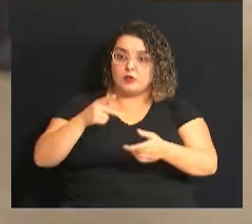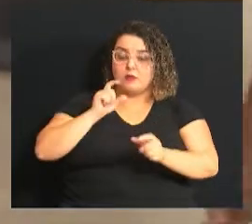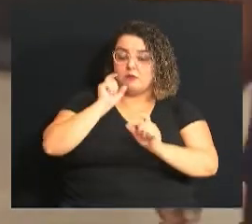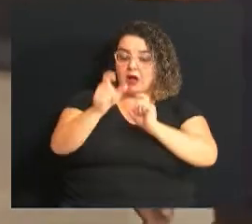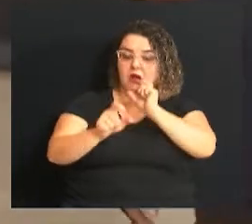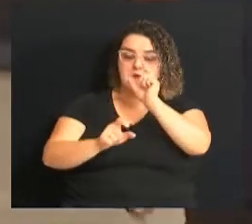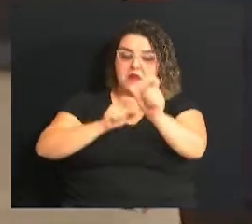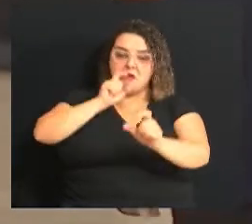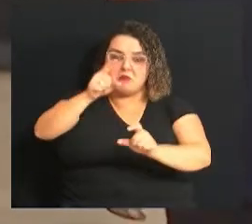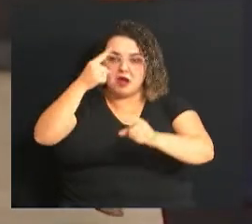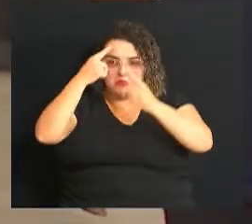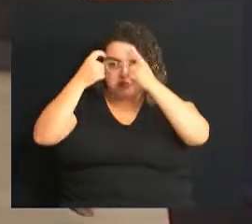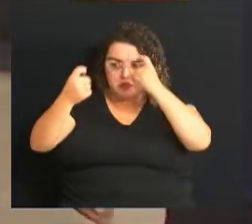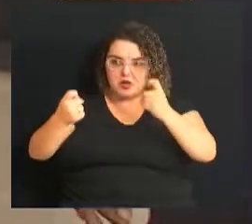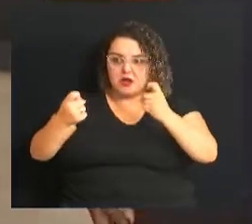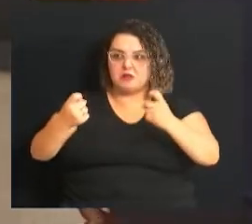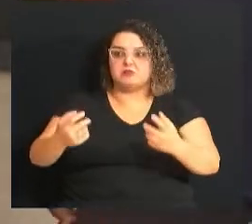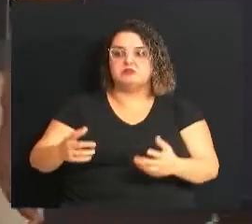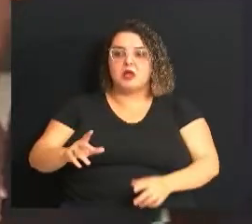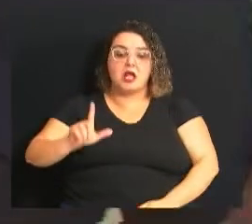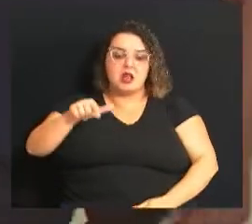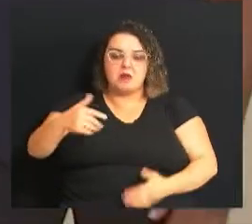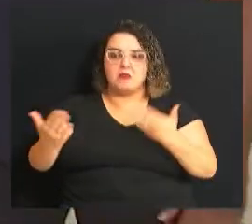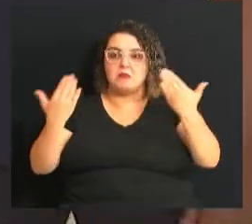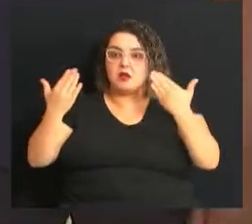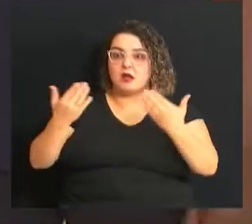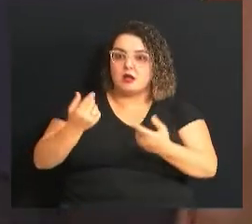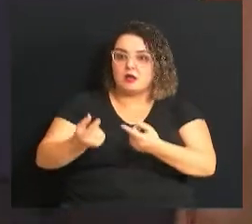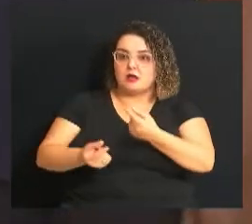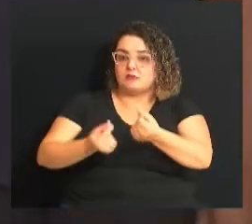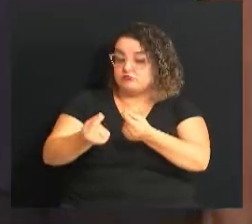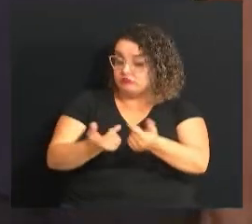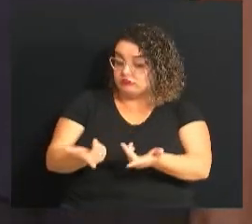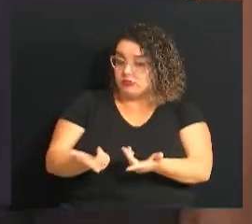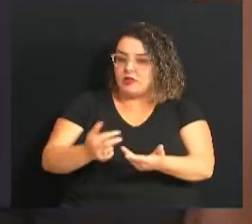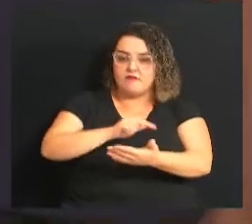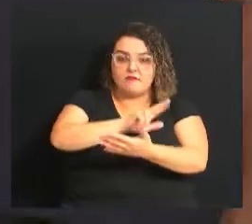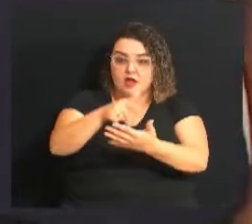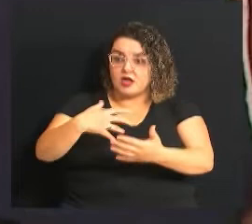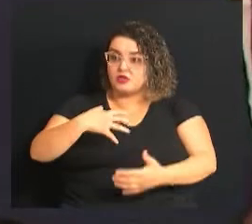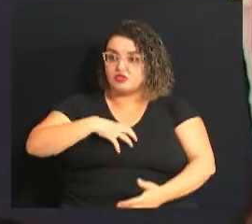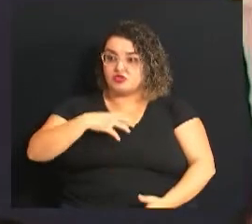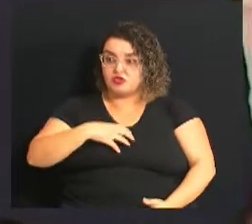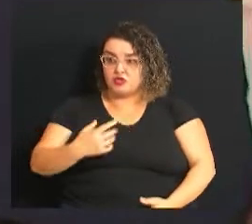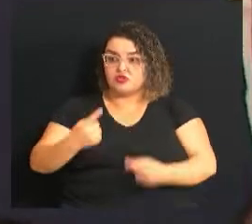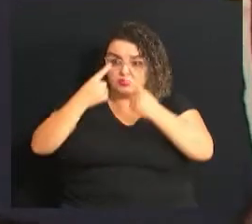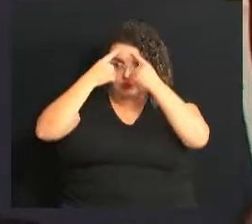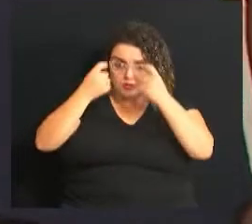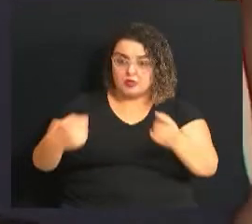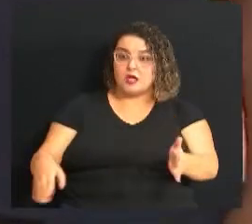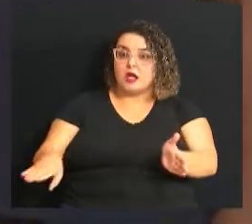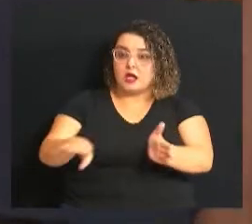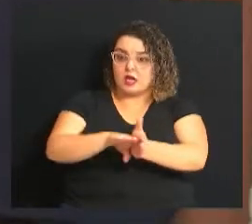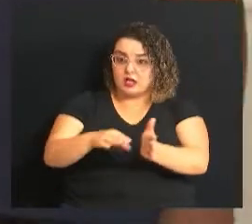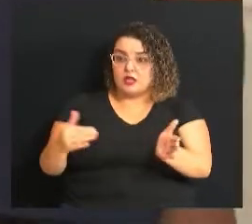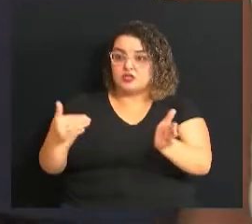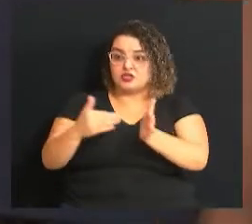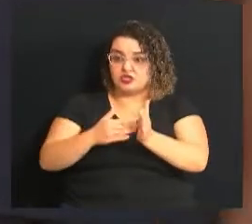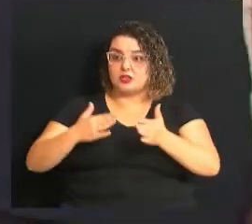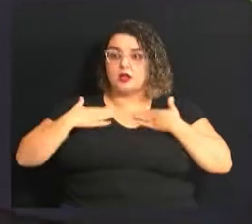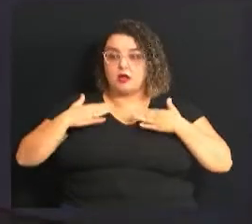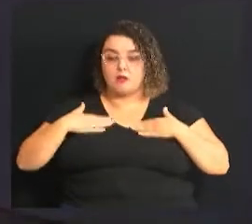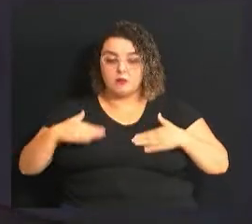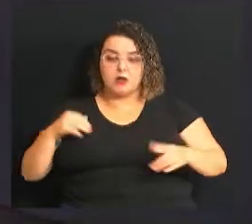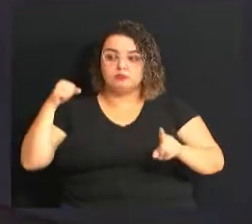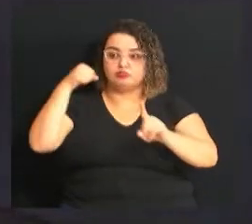violência psicológica, numa violência financeira, existem várias formas de violência até chegar na violência física de